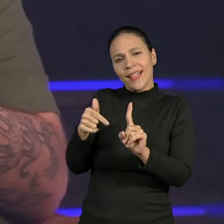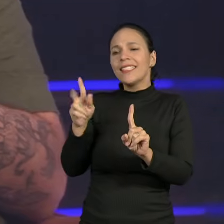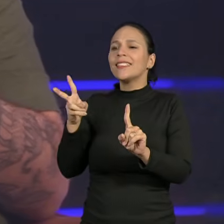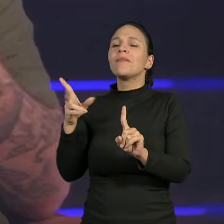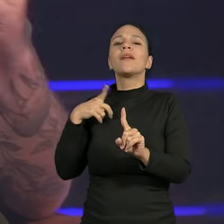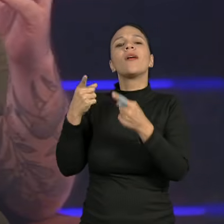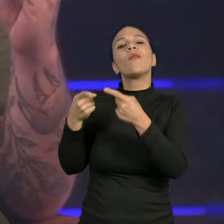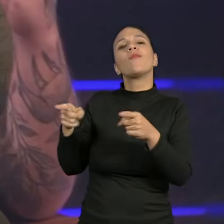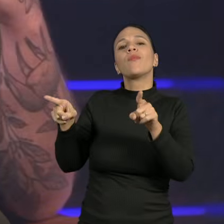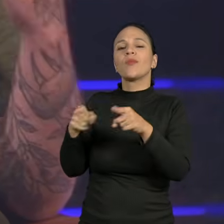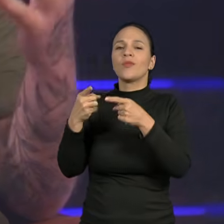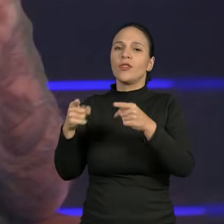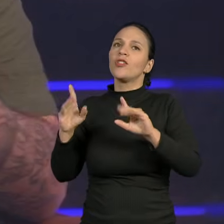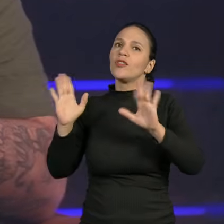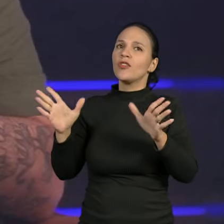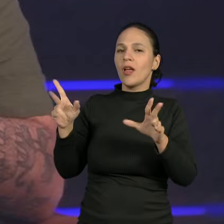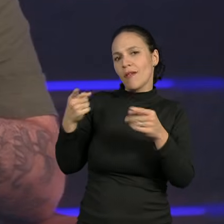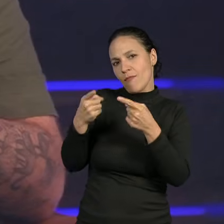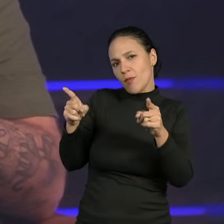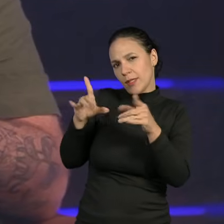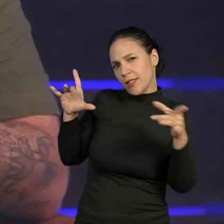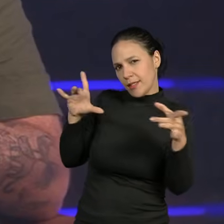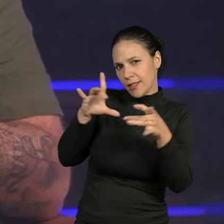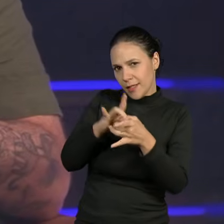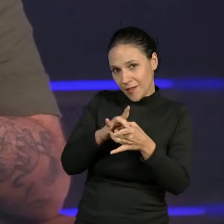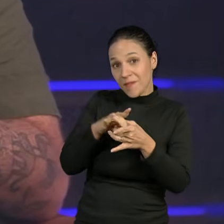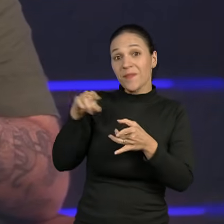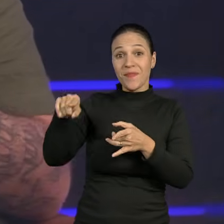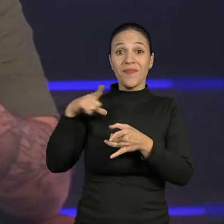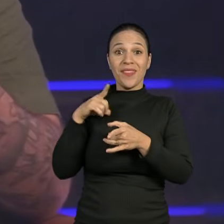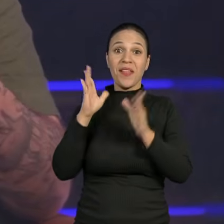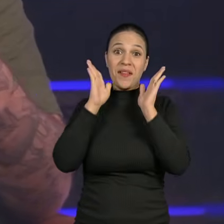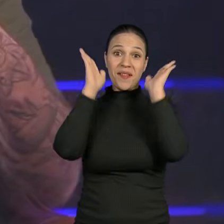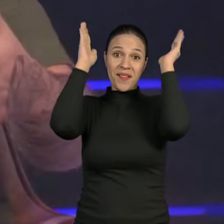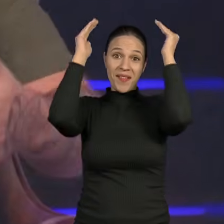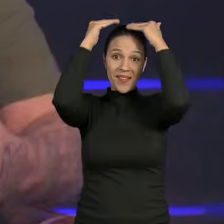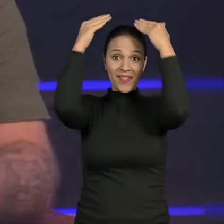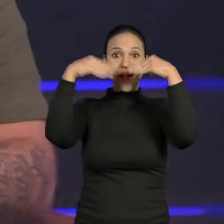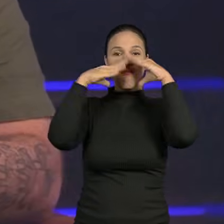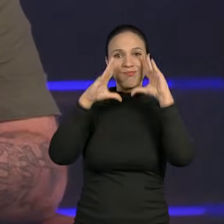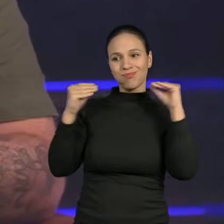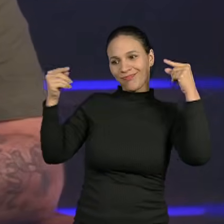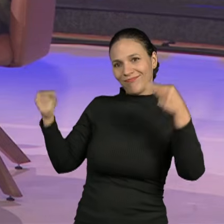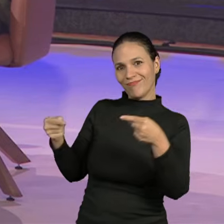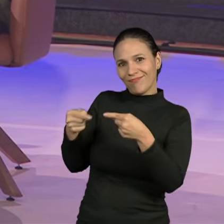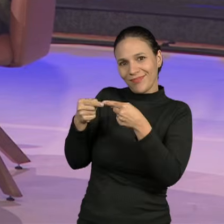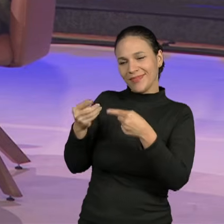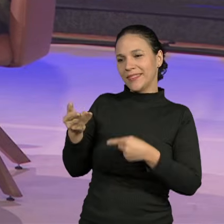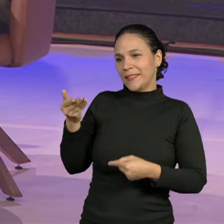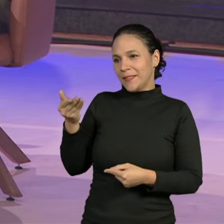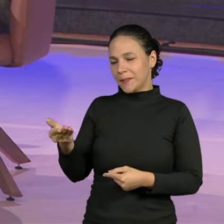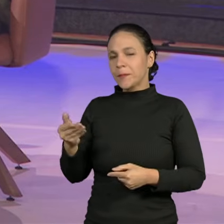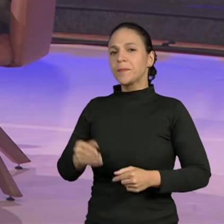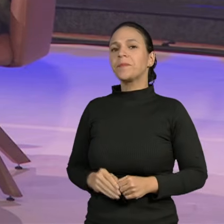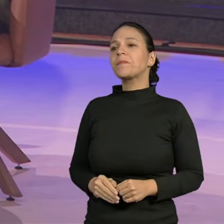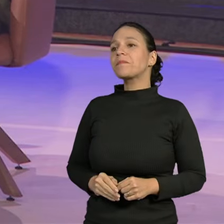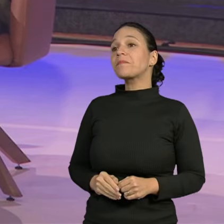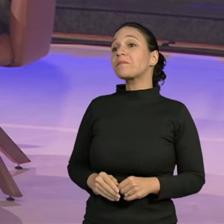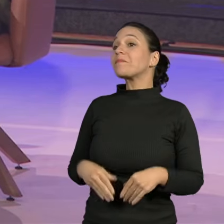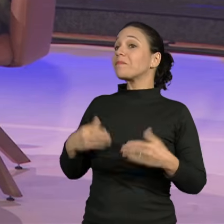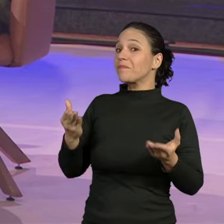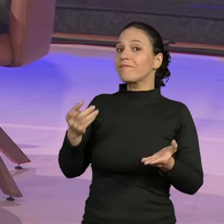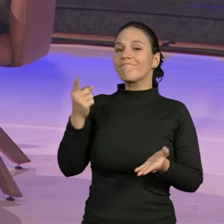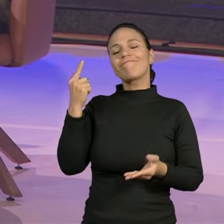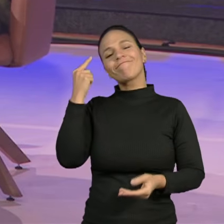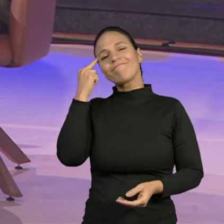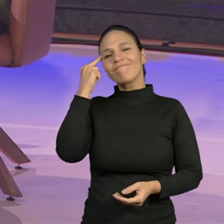um disco aí já relacionado com a música, né? Que o Mundo Bita tanto cresceu em cima disso, né? Dessa coisa musical. E